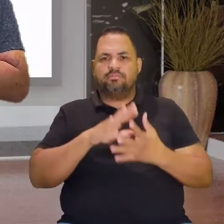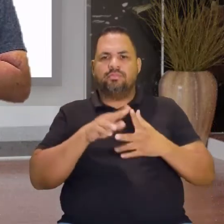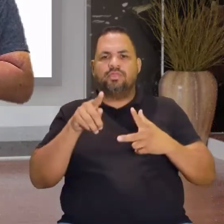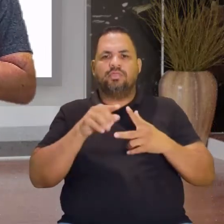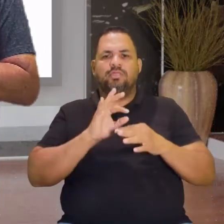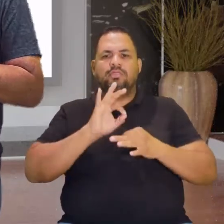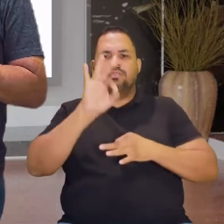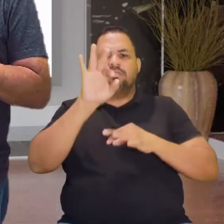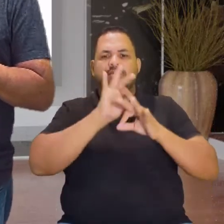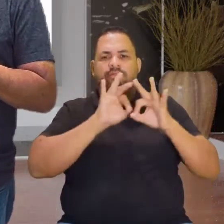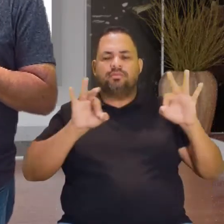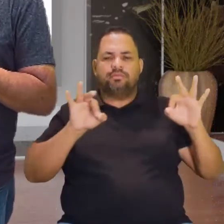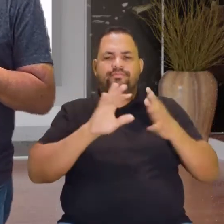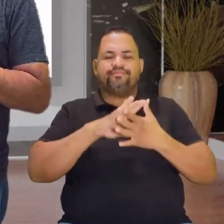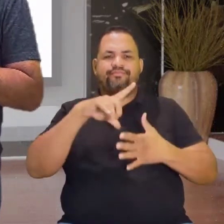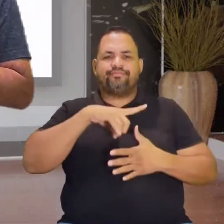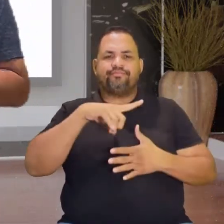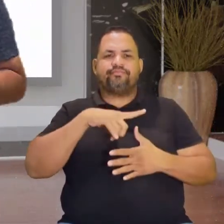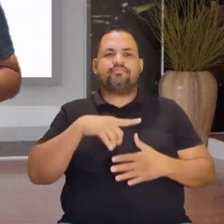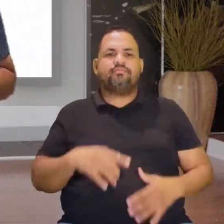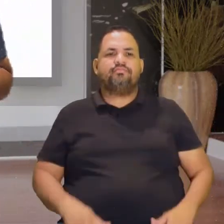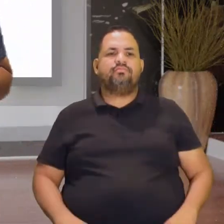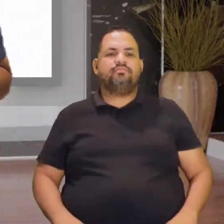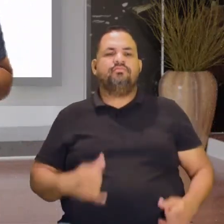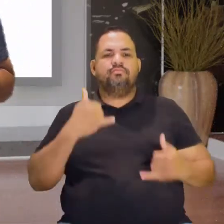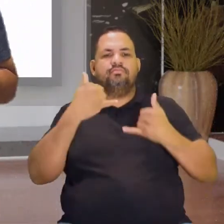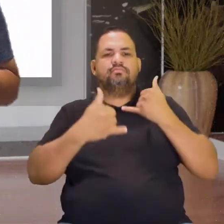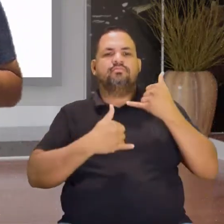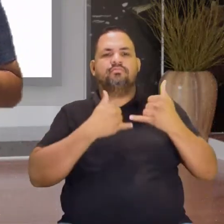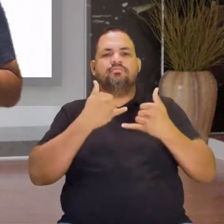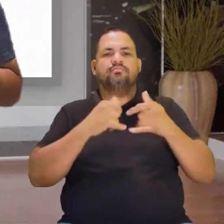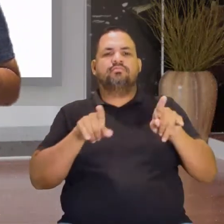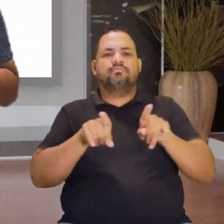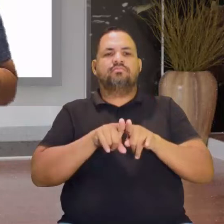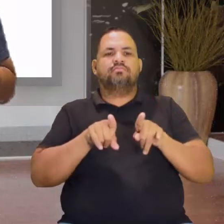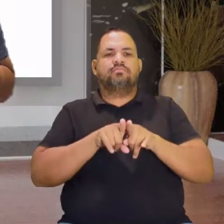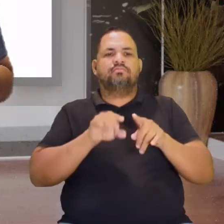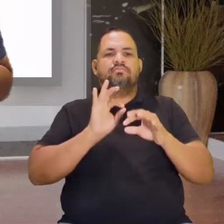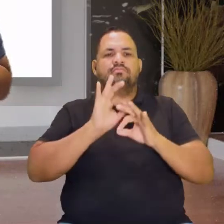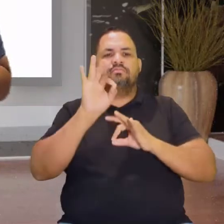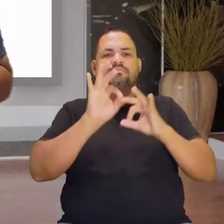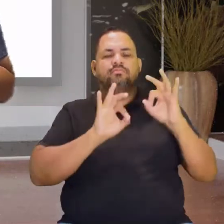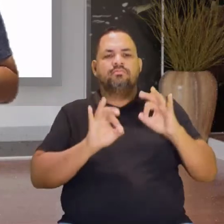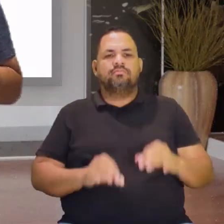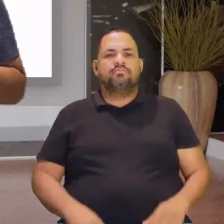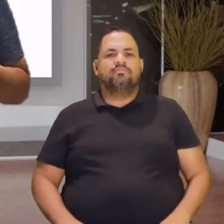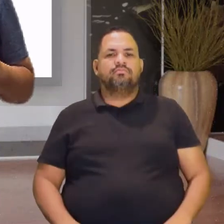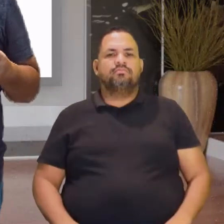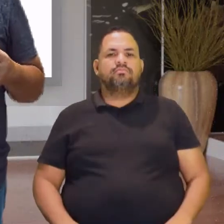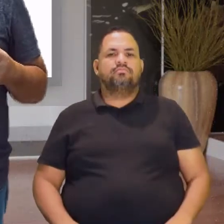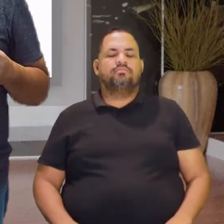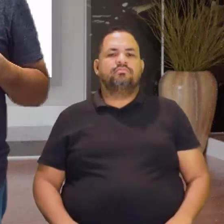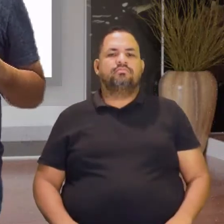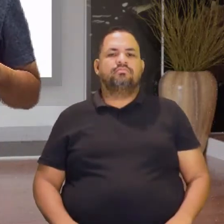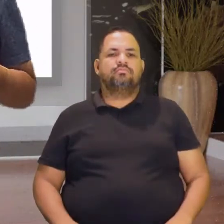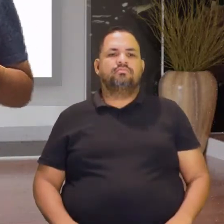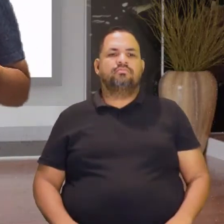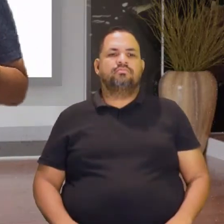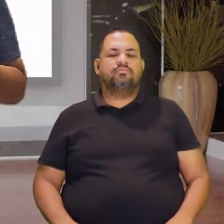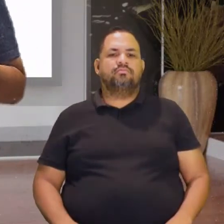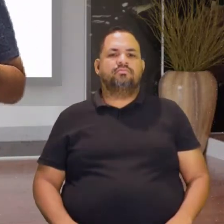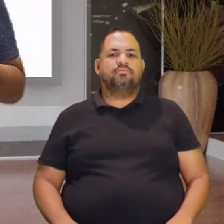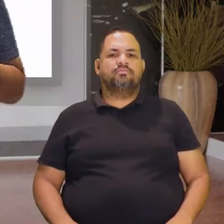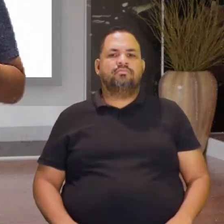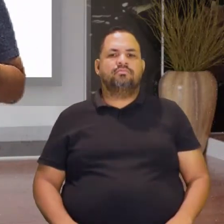geometrização. Então, Sim, nós vemos... também ela brinca aí com as linhas, com as formas, né? Exatamente. Então, é